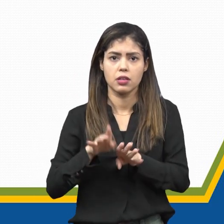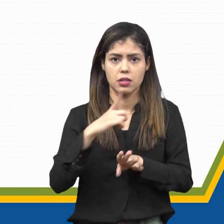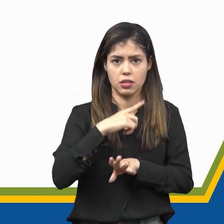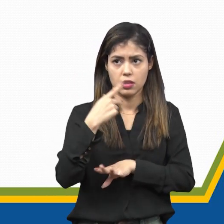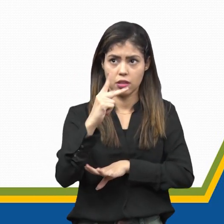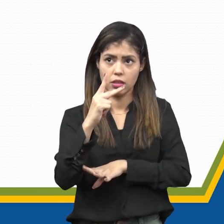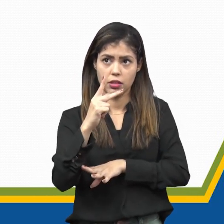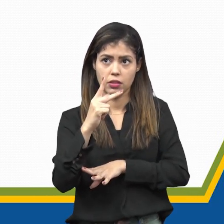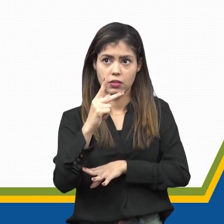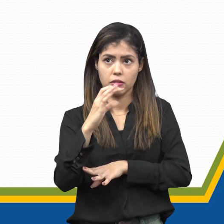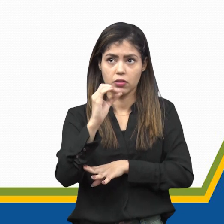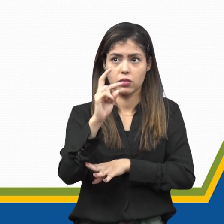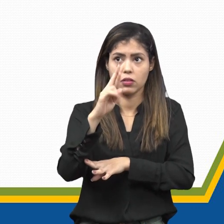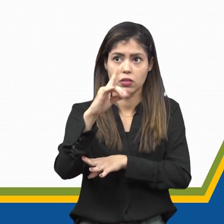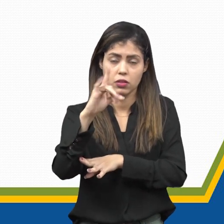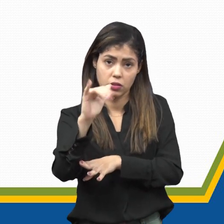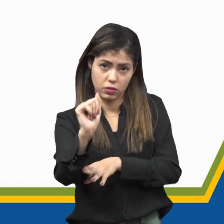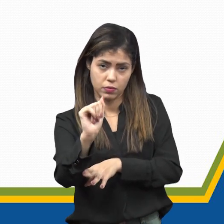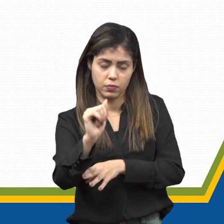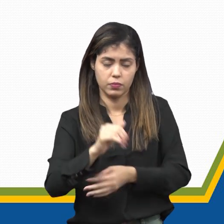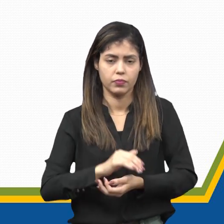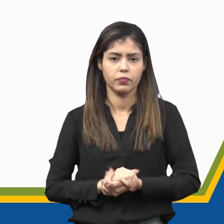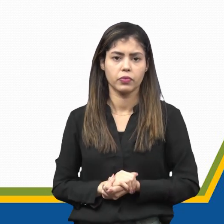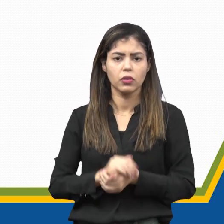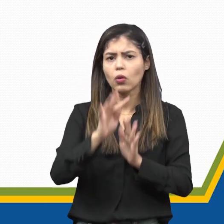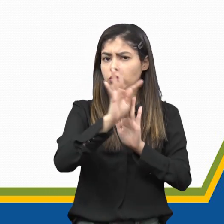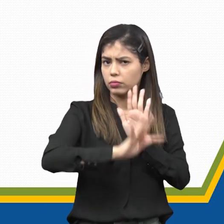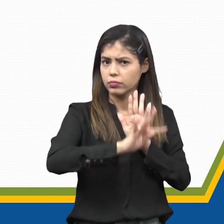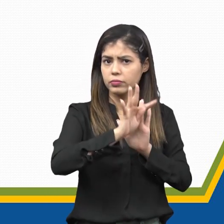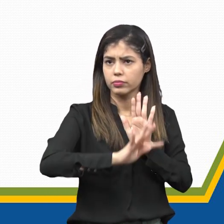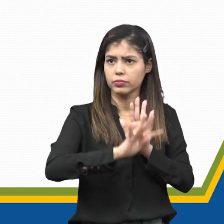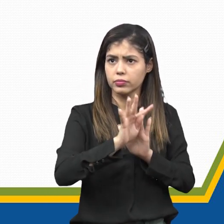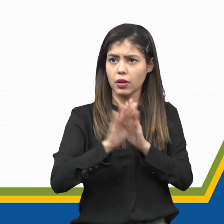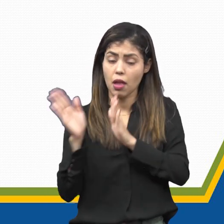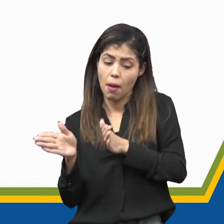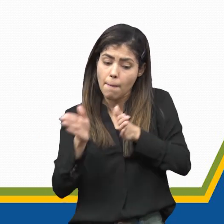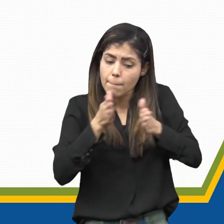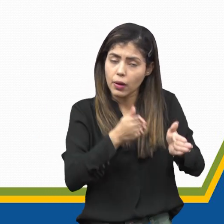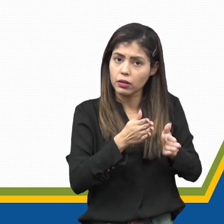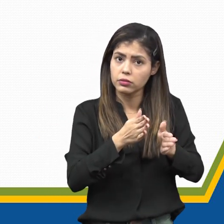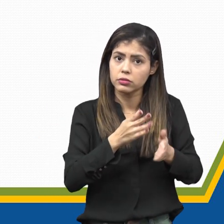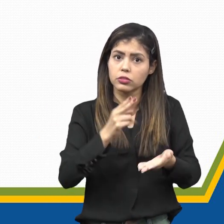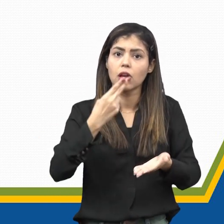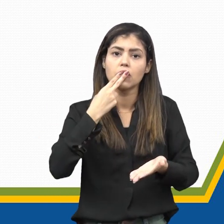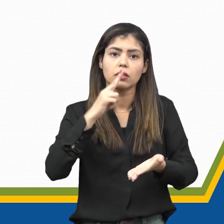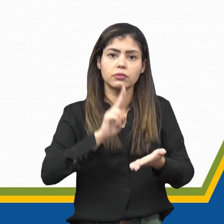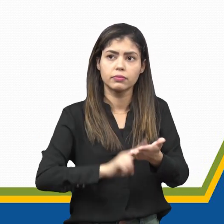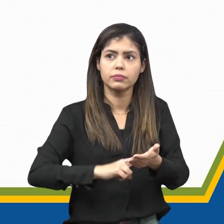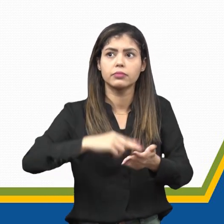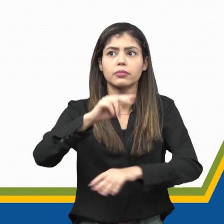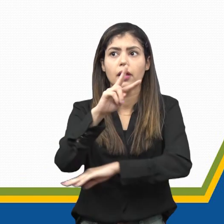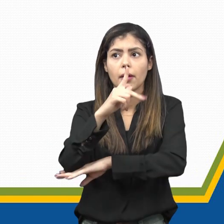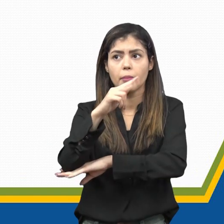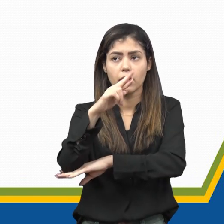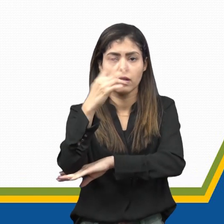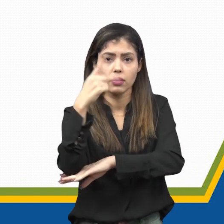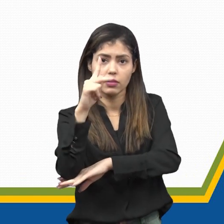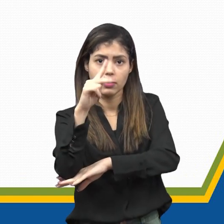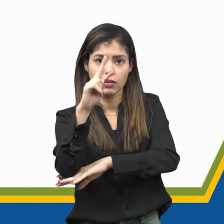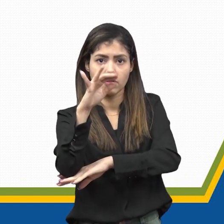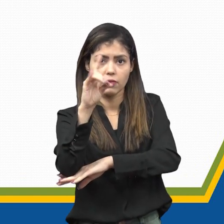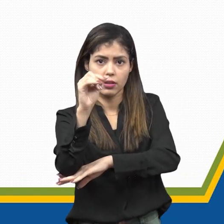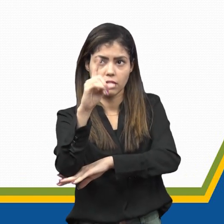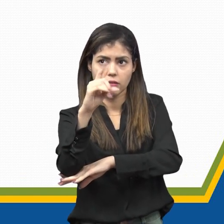seus são corredios, né? O texto é parte da famosa Carta de Pero Vaz de Caminha,